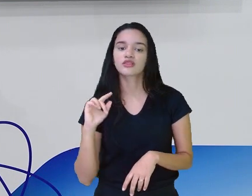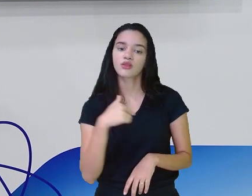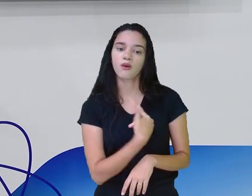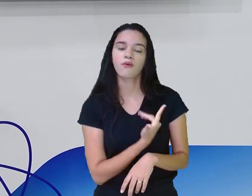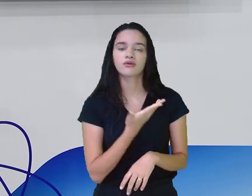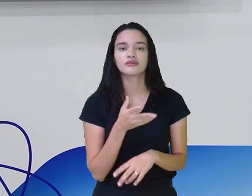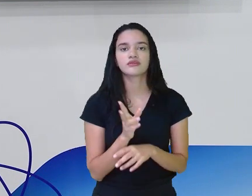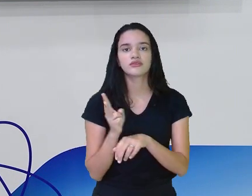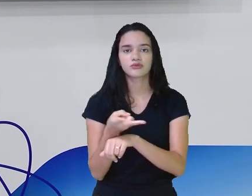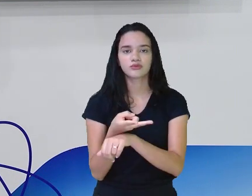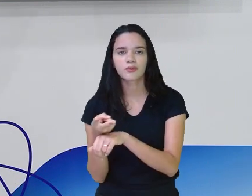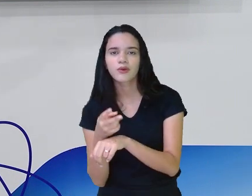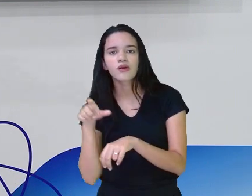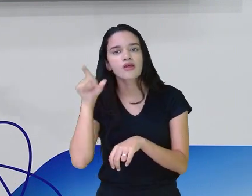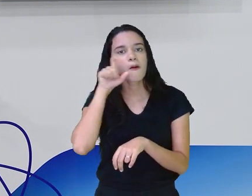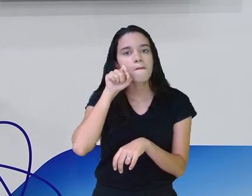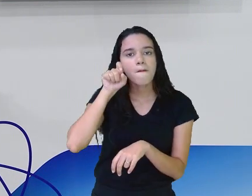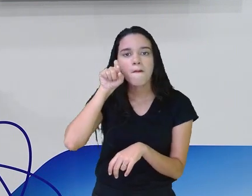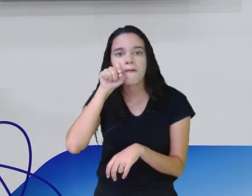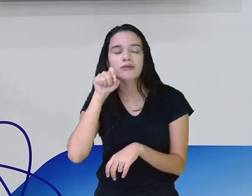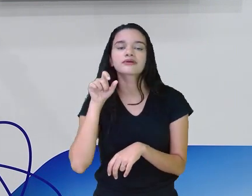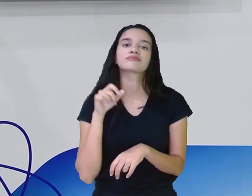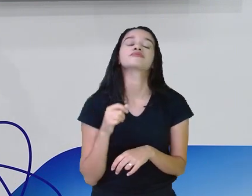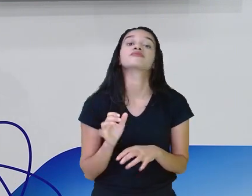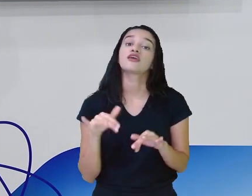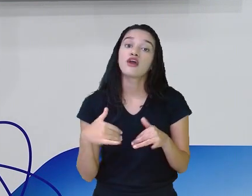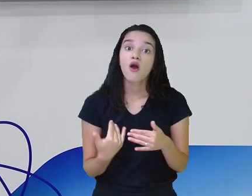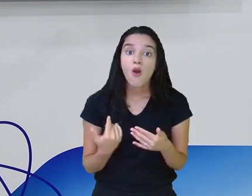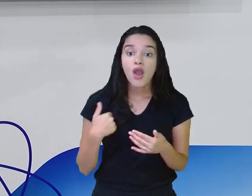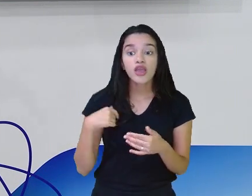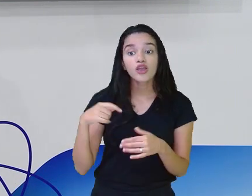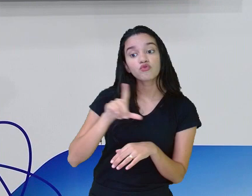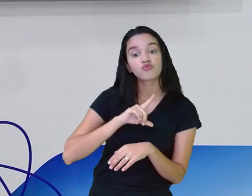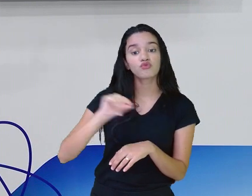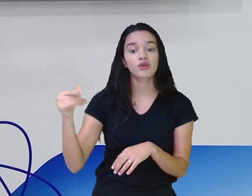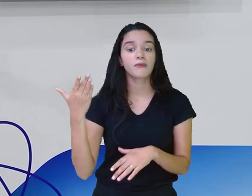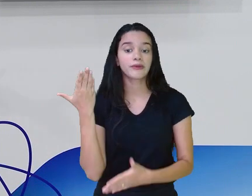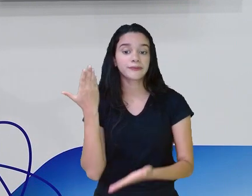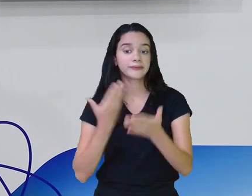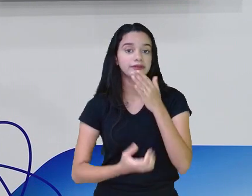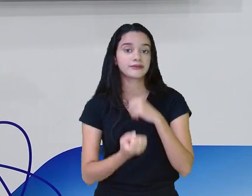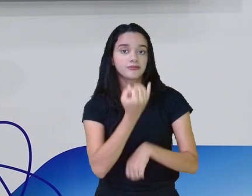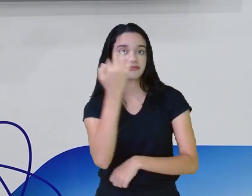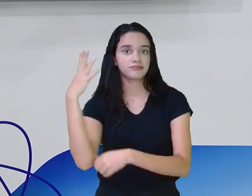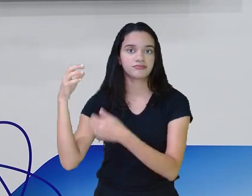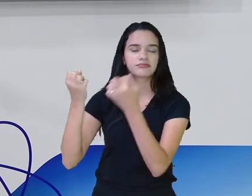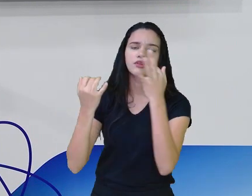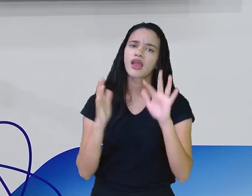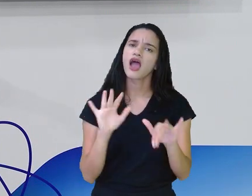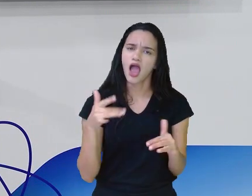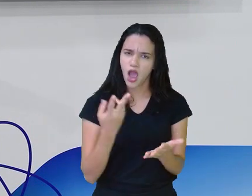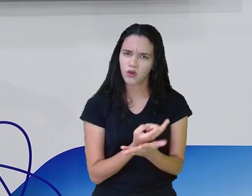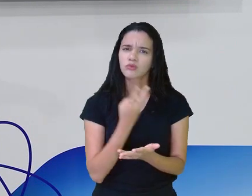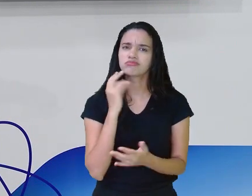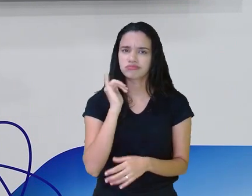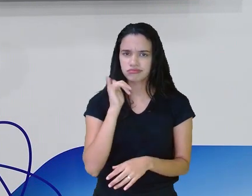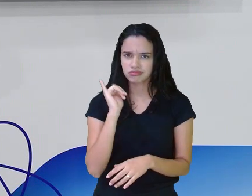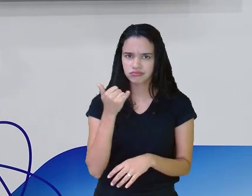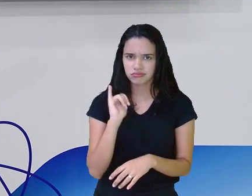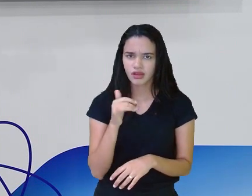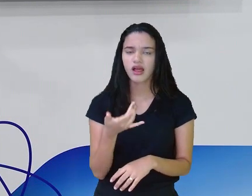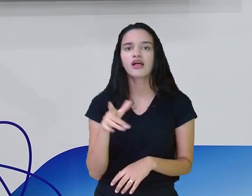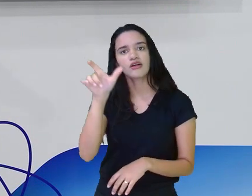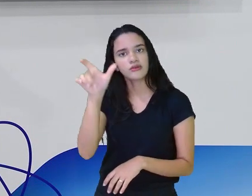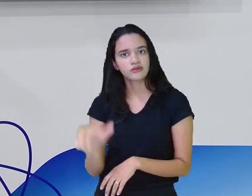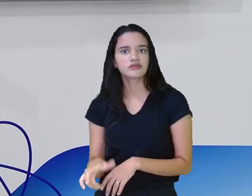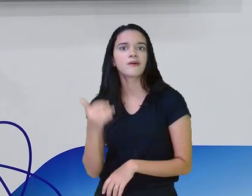papagaio, no caso aqui, se o fazendeiro estivesse contando essa história, ou eu fui e me perdi na mata. Aconteceu isso no conto? O